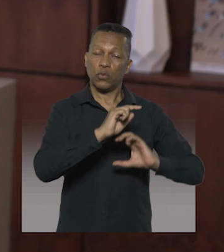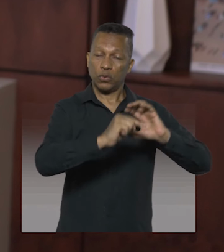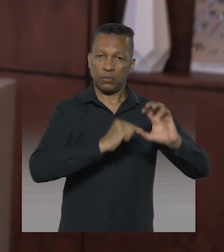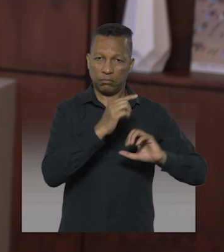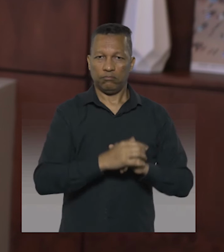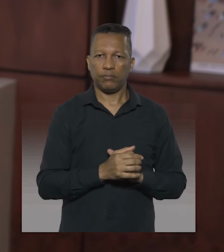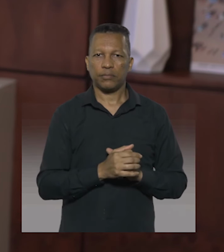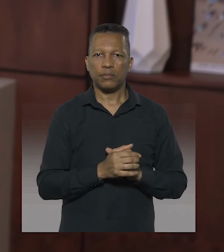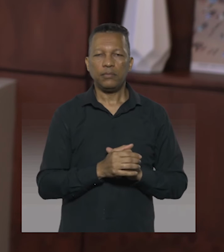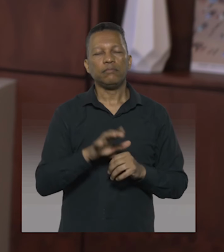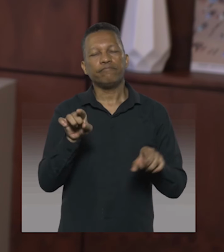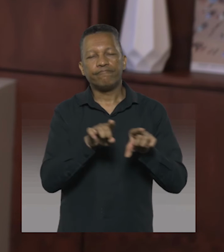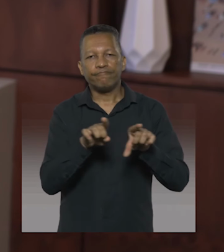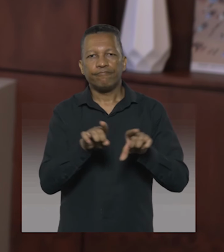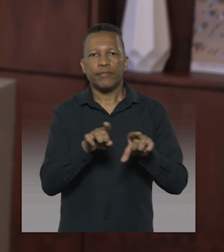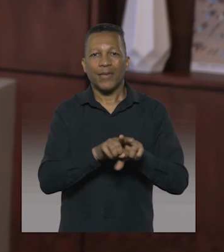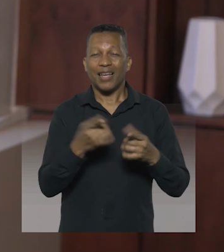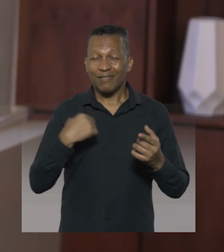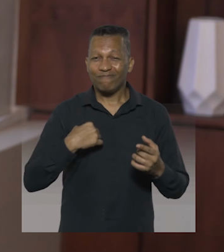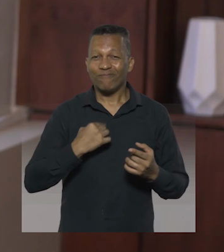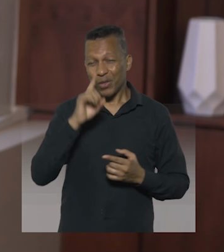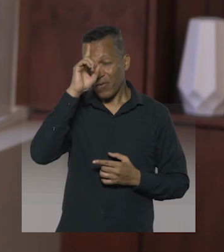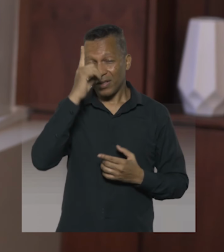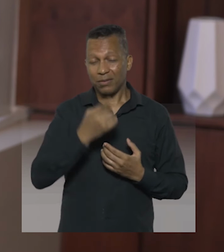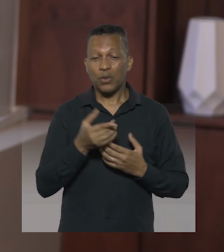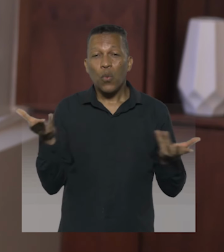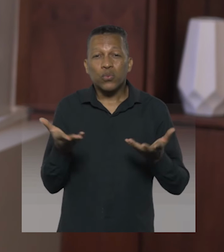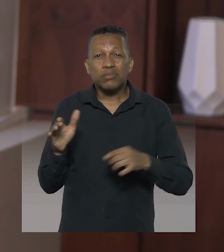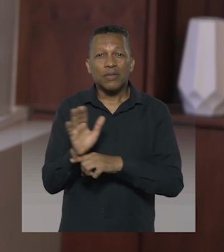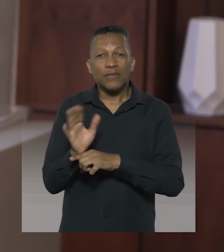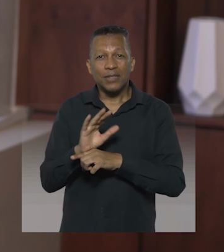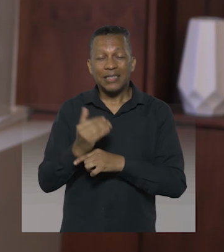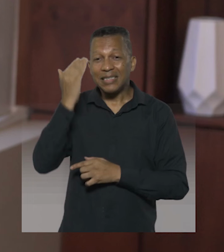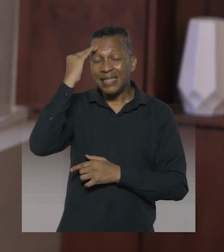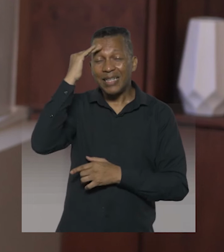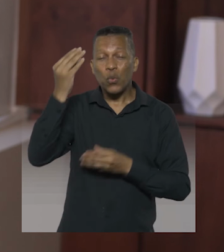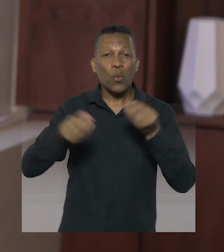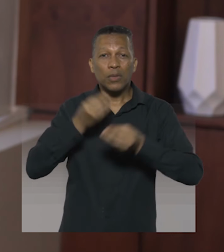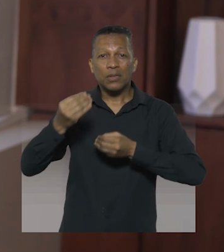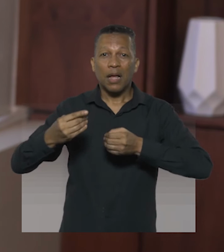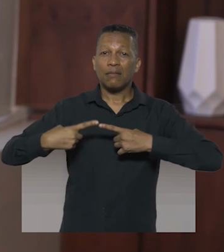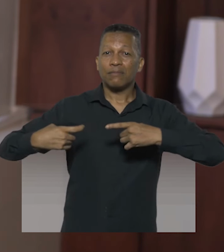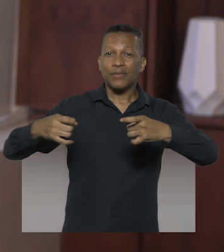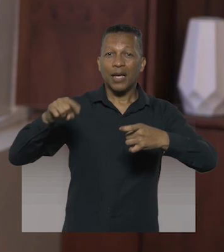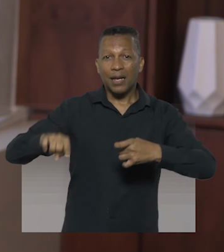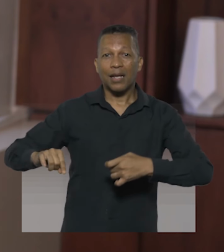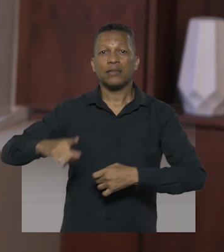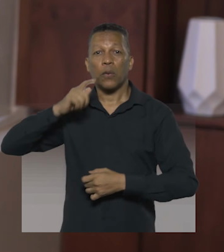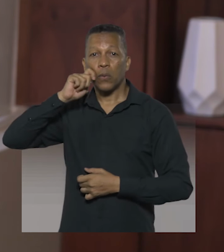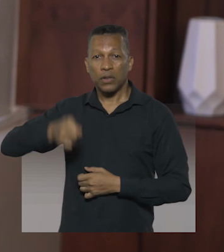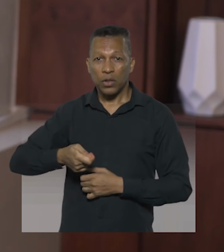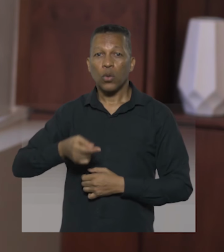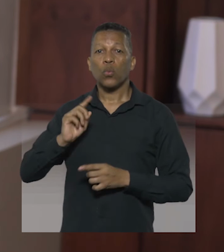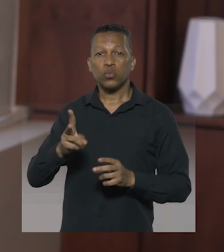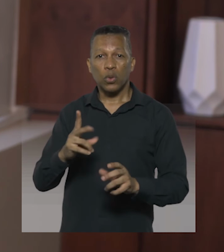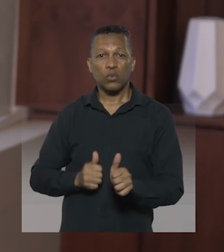A magnitude desse efeito, no entanto, ainda é incerta. Nesse vídeo, buscamos entender as implicações econômicas da guerra na Ucrânia. Continue